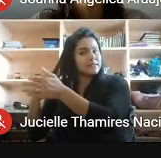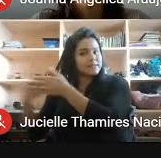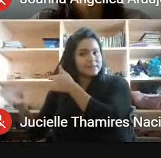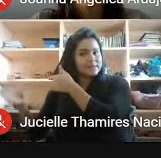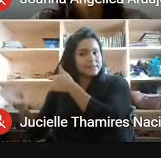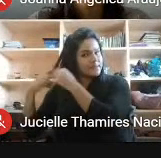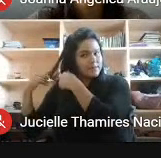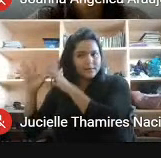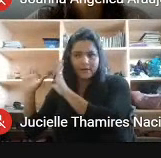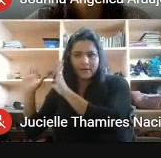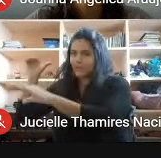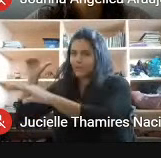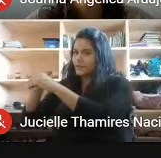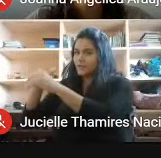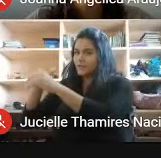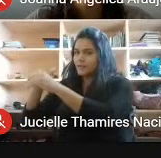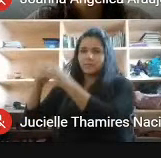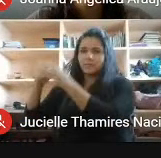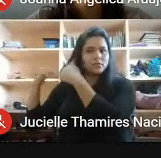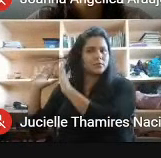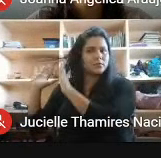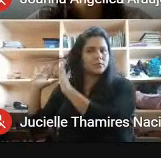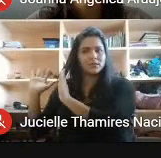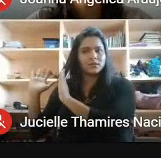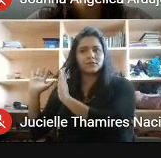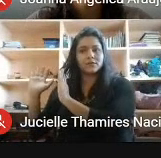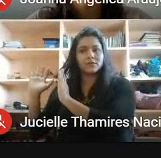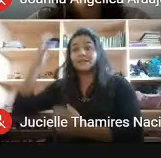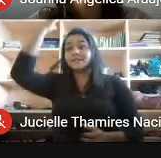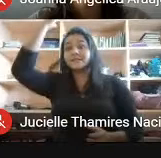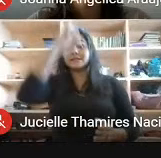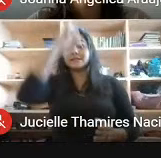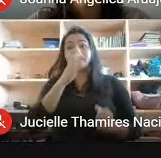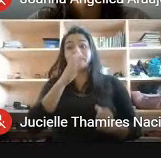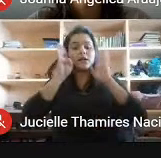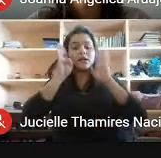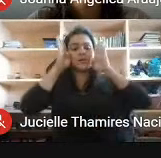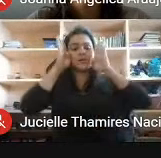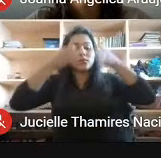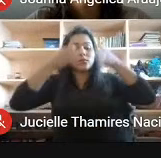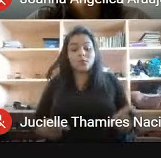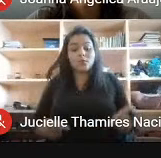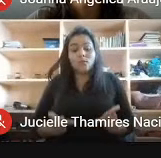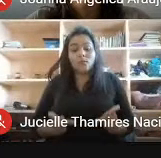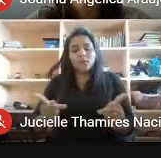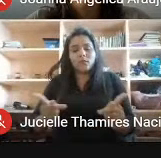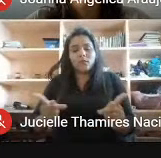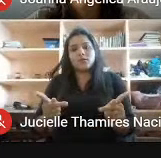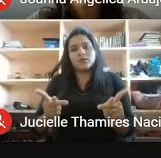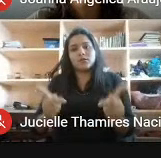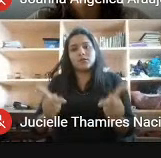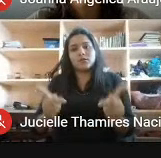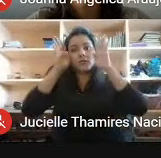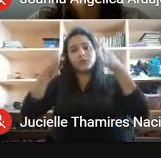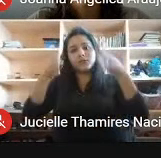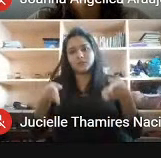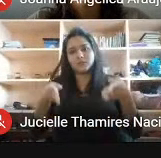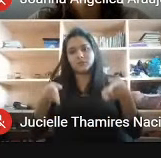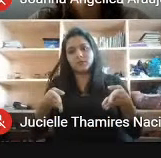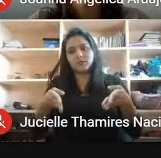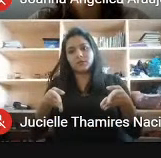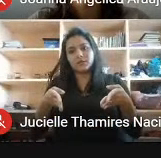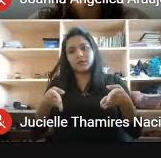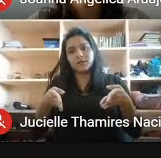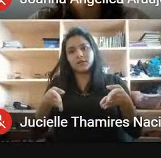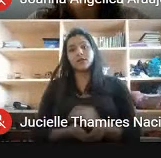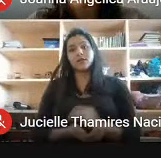não perder a qualidade daquilo que foi feito ou para dar qualidade daquilo que não se fez ainda? Porque isso vai acontecer. Se a pandemia